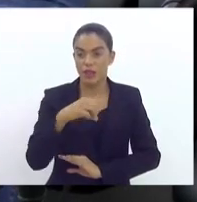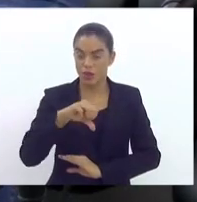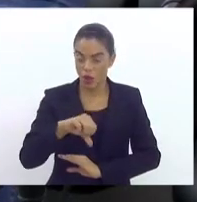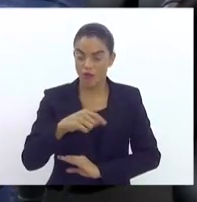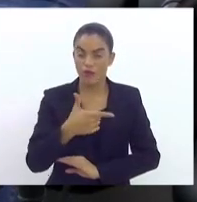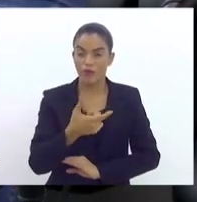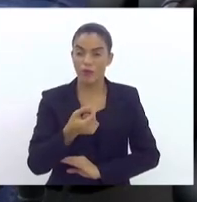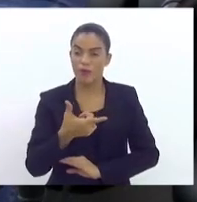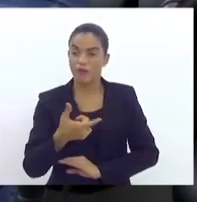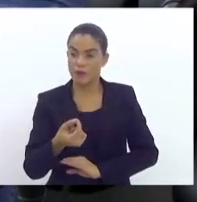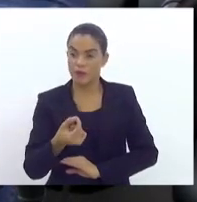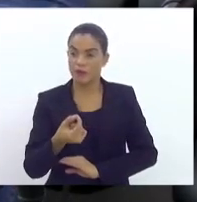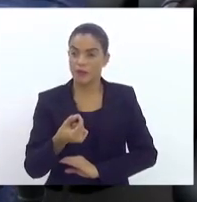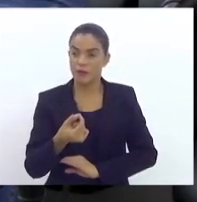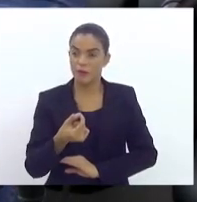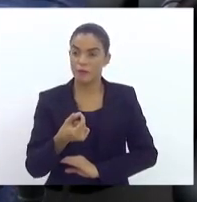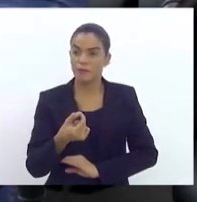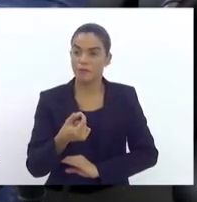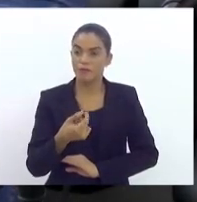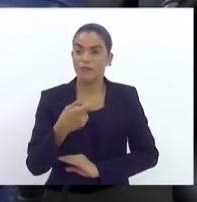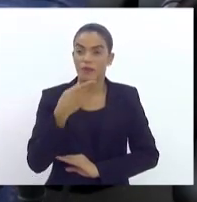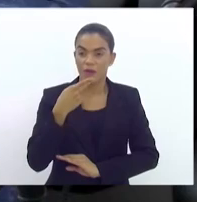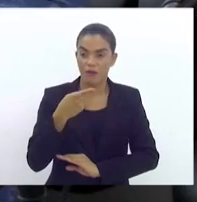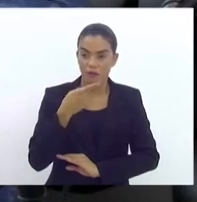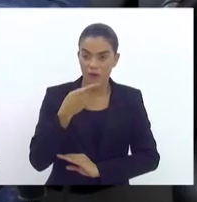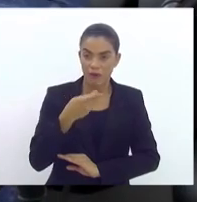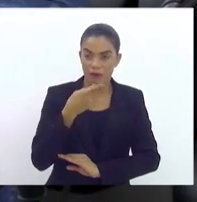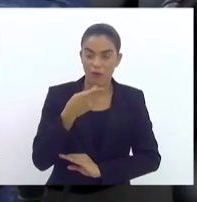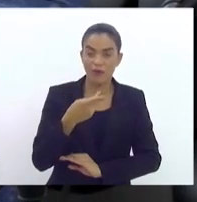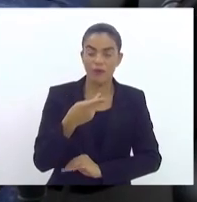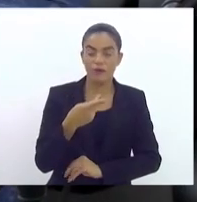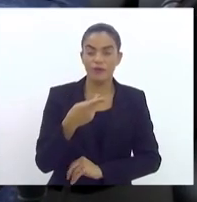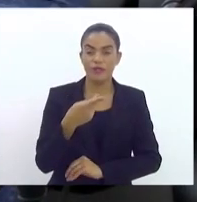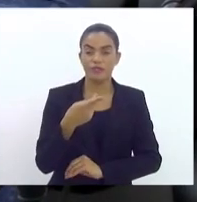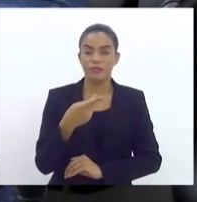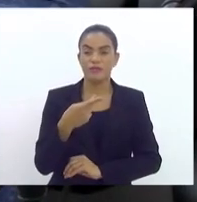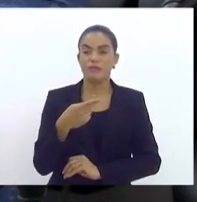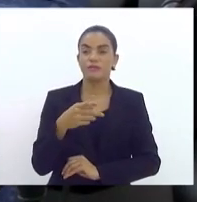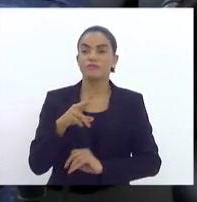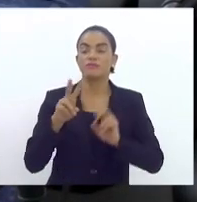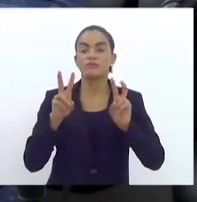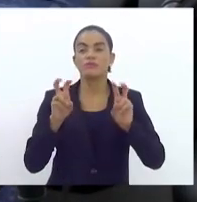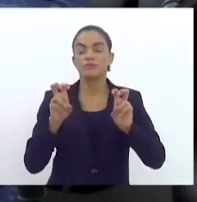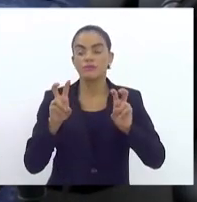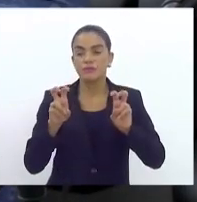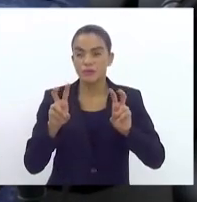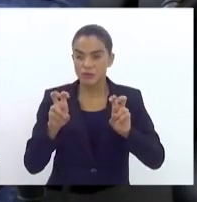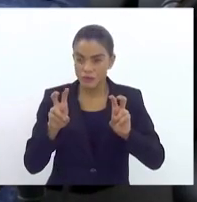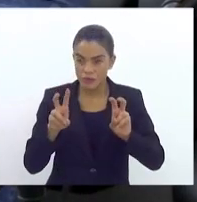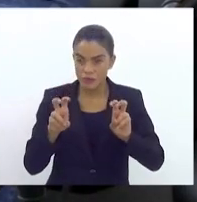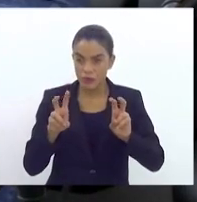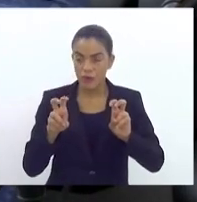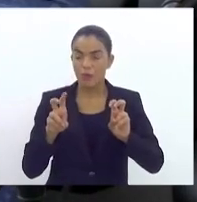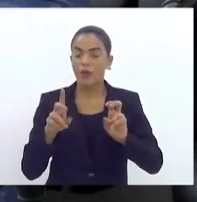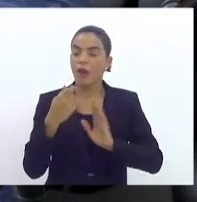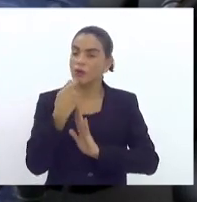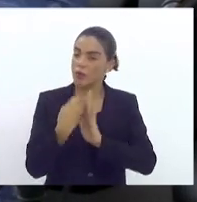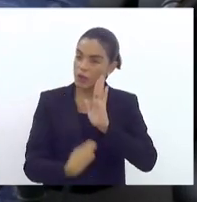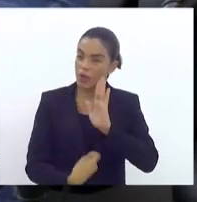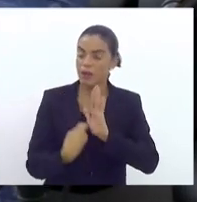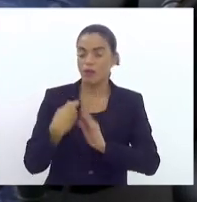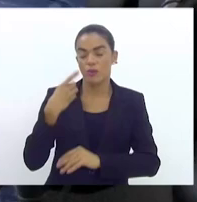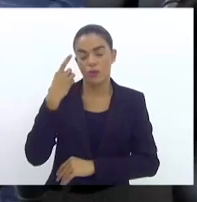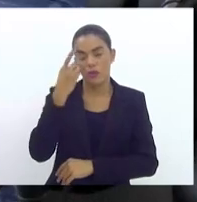2020 ritmo pelo Professor Pedro Mourão justiça por mim e obviamente da autoria do